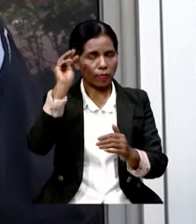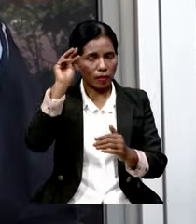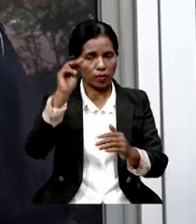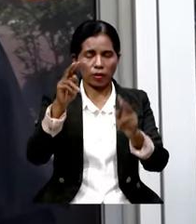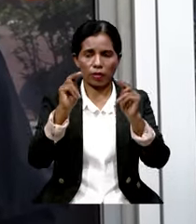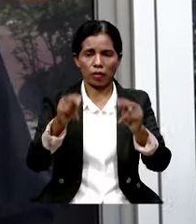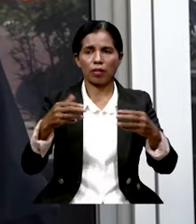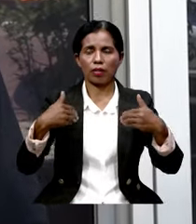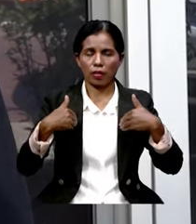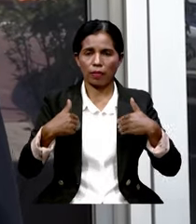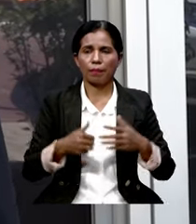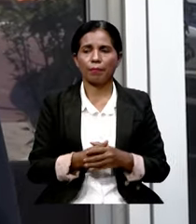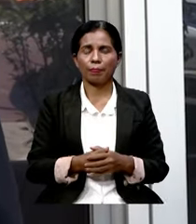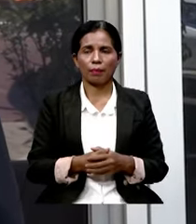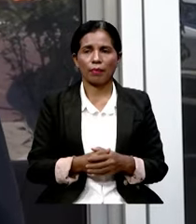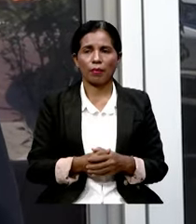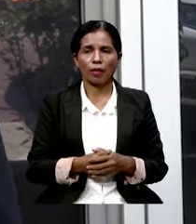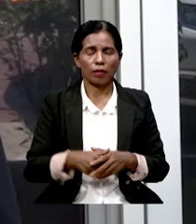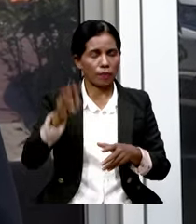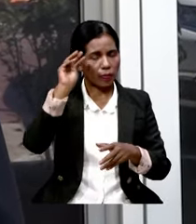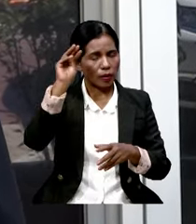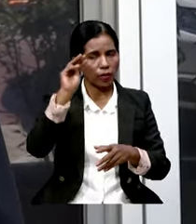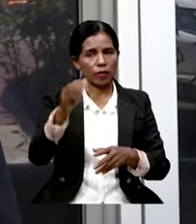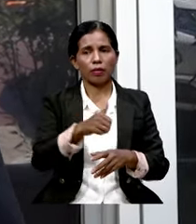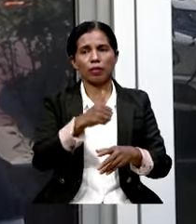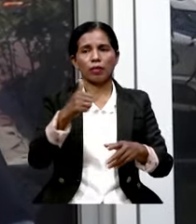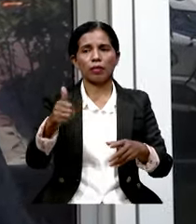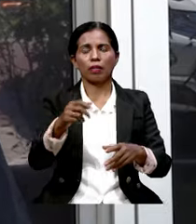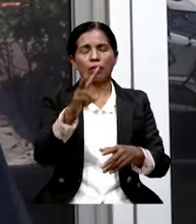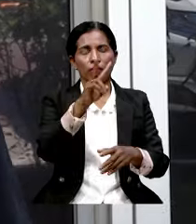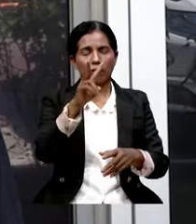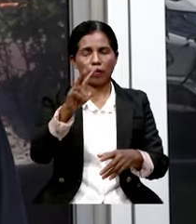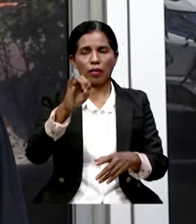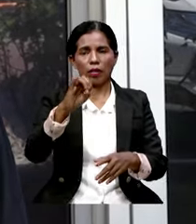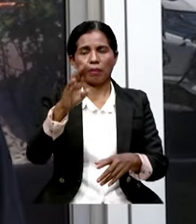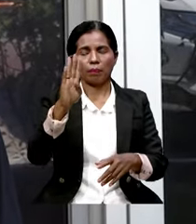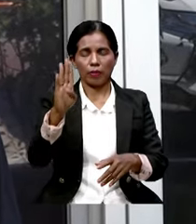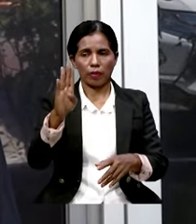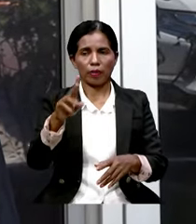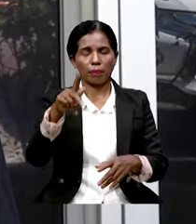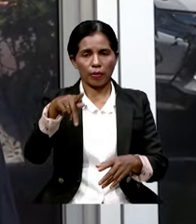que ir. Mas o ministro Sirante considera-se VVIP, tamba só acontece.